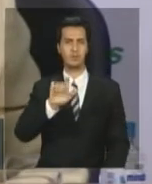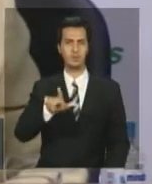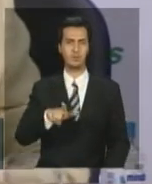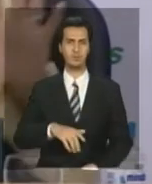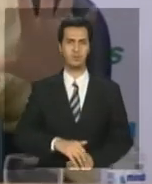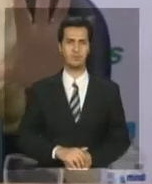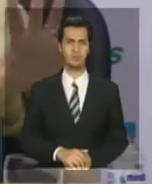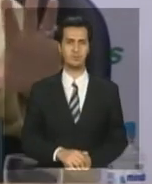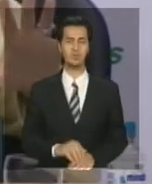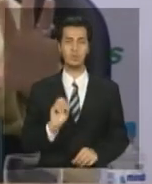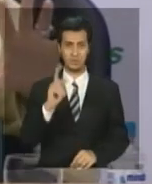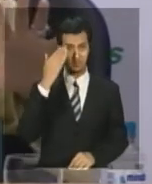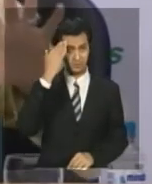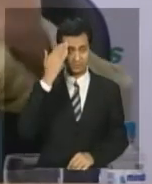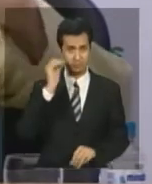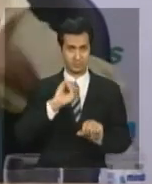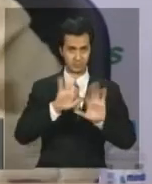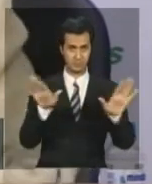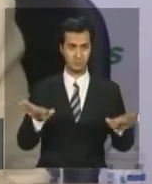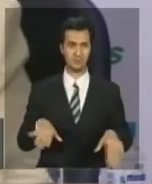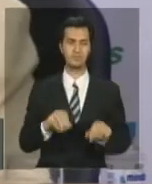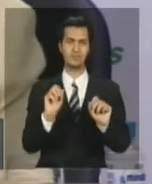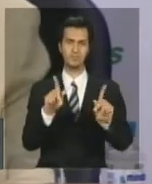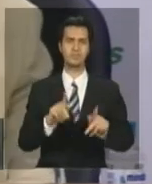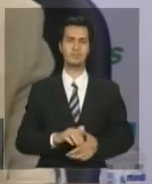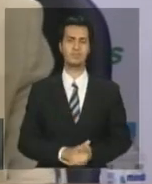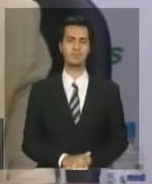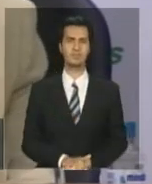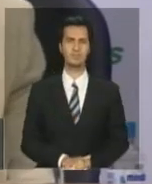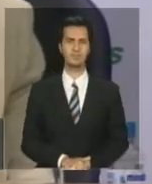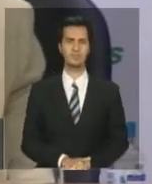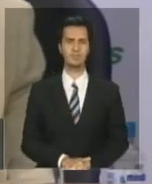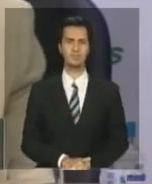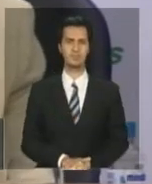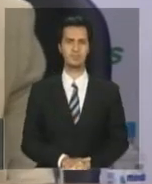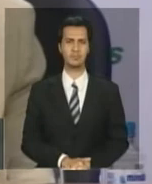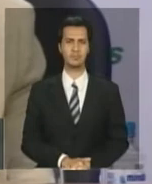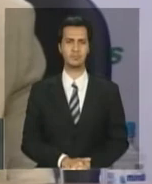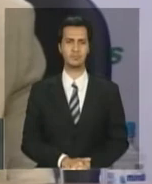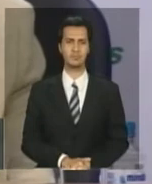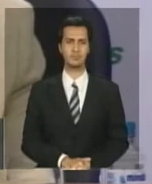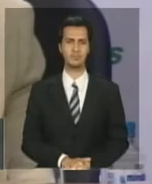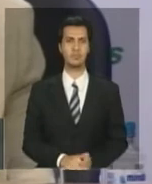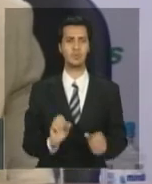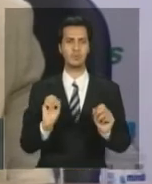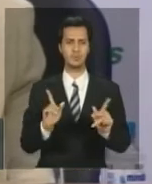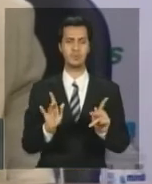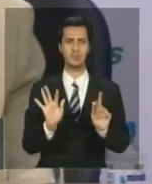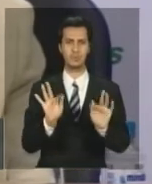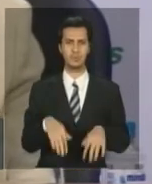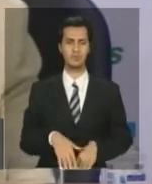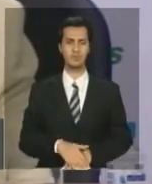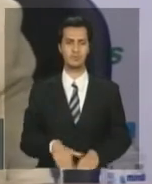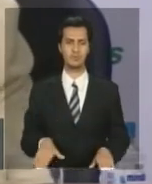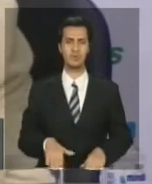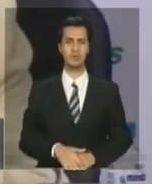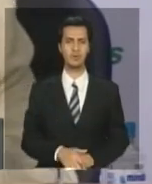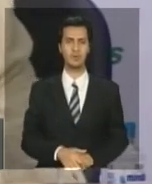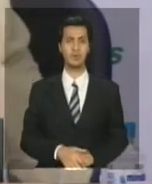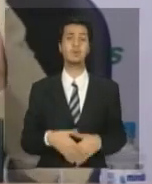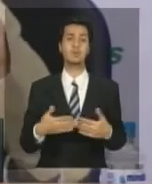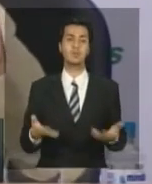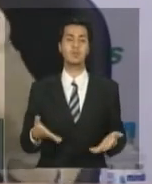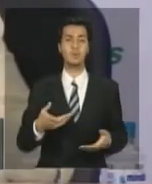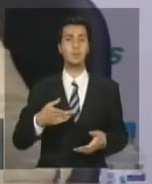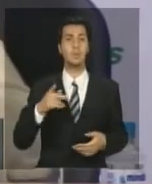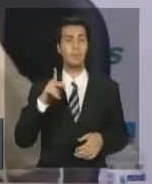gasolina. Entendeu o que eu estou falando? Então, tá bom. Ok, gente. Vamos fechar. A Petrobras já produz. A